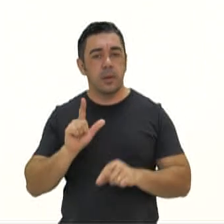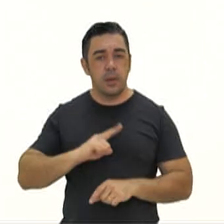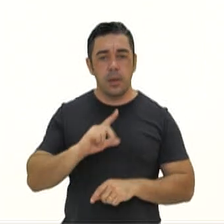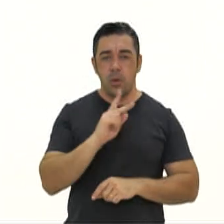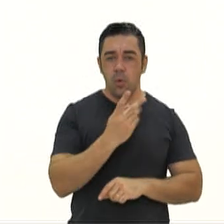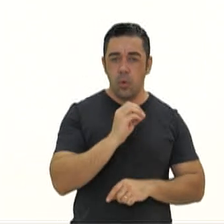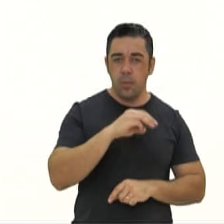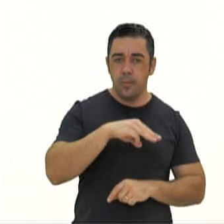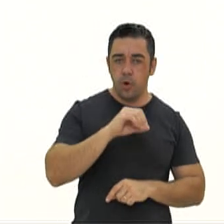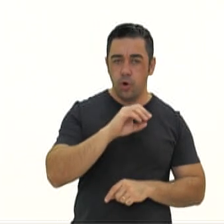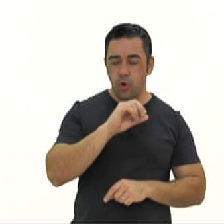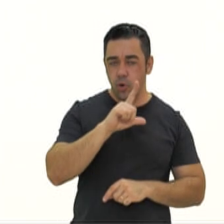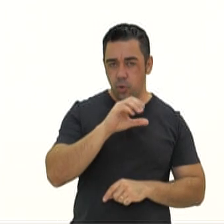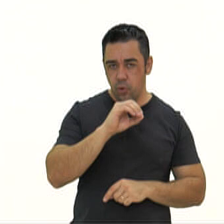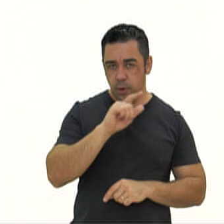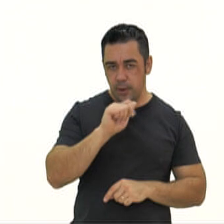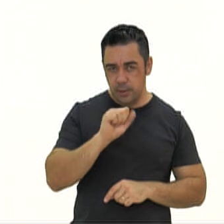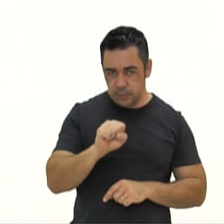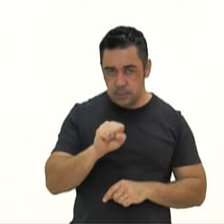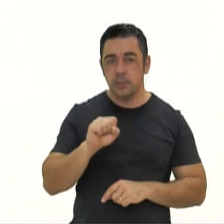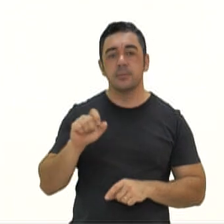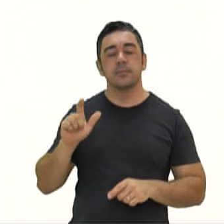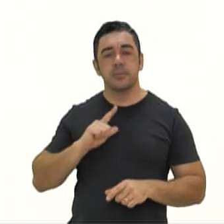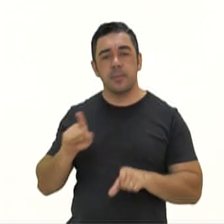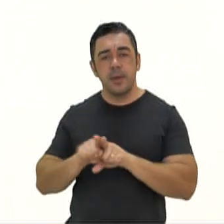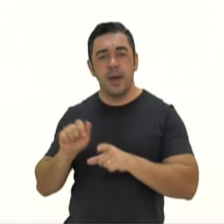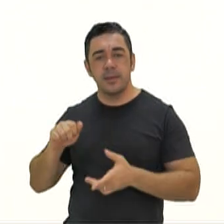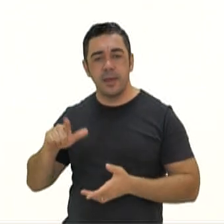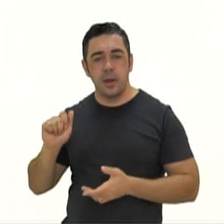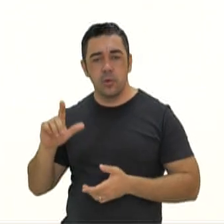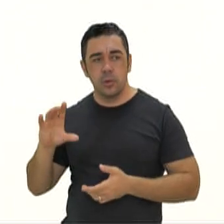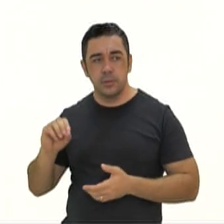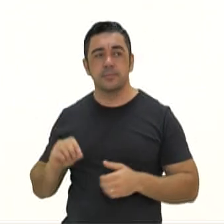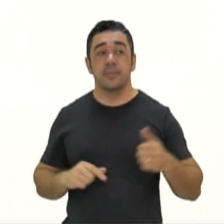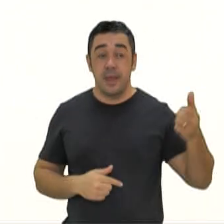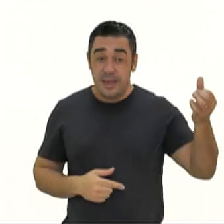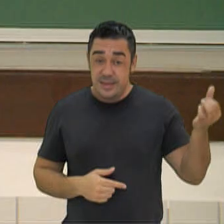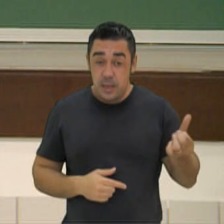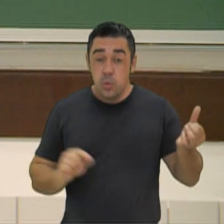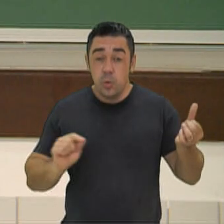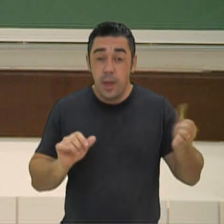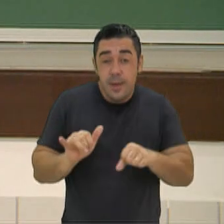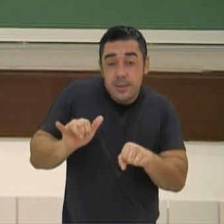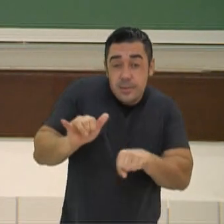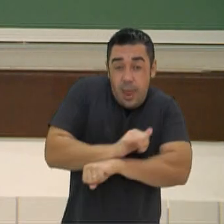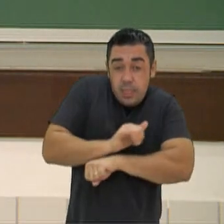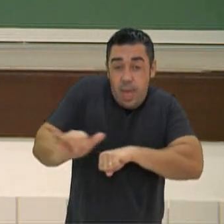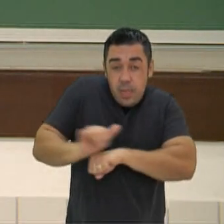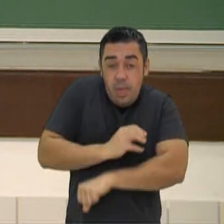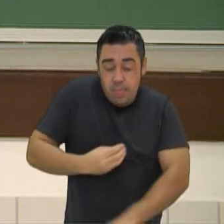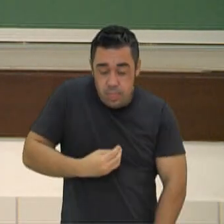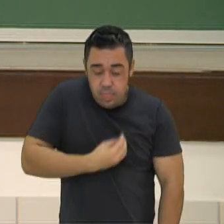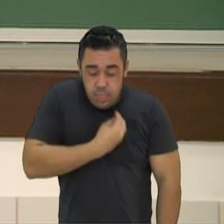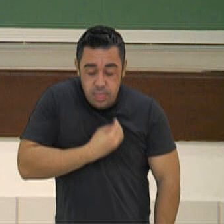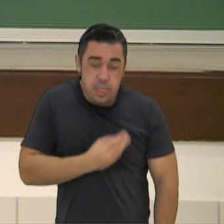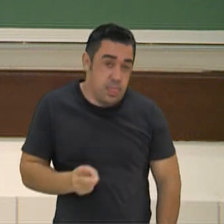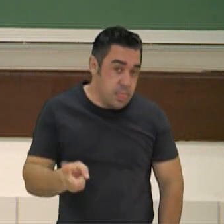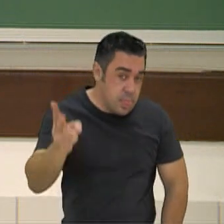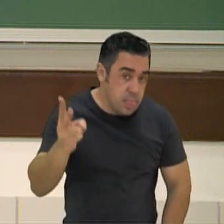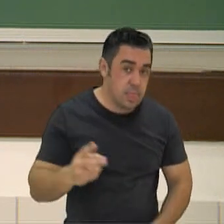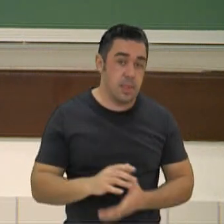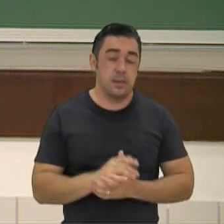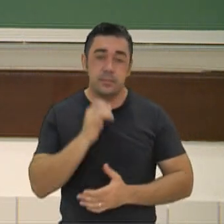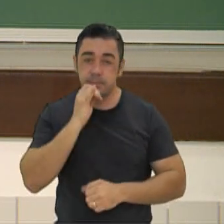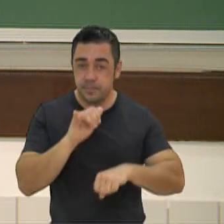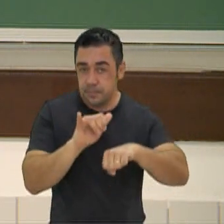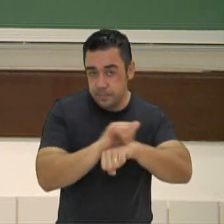homólogas, estruturas análogas, nós também vamos trabalhar aqui estratégias de sobrevivência. Tá? Então, pessoal, quando a gente vai trabalhar